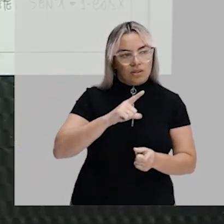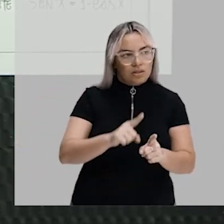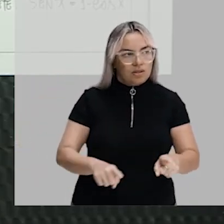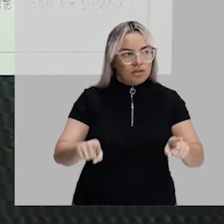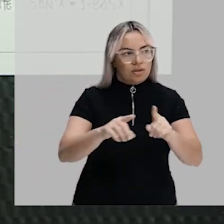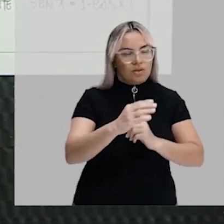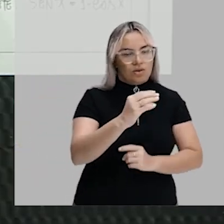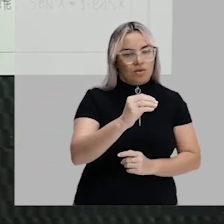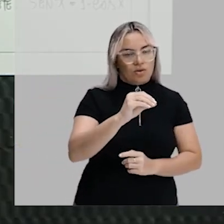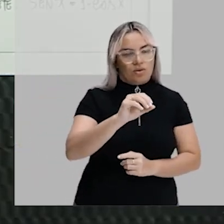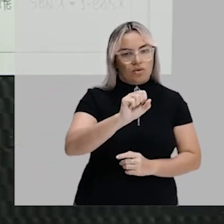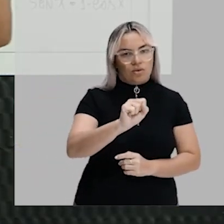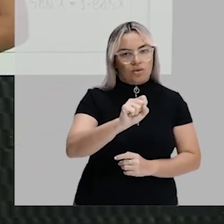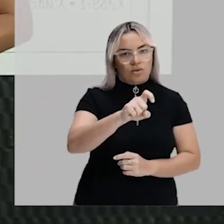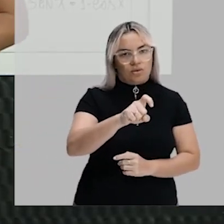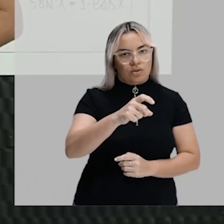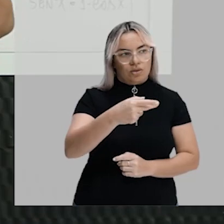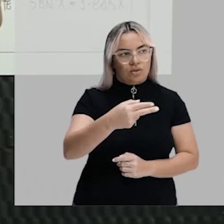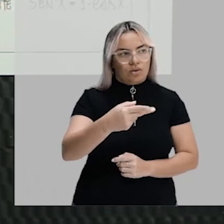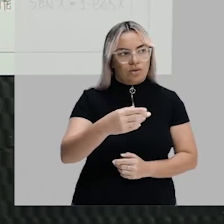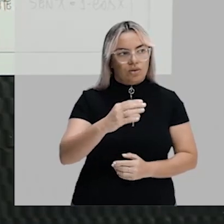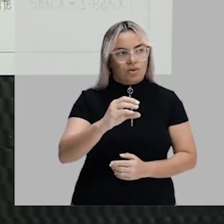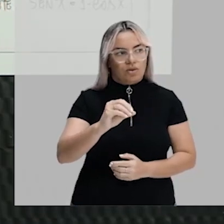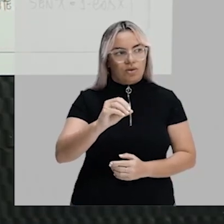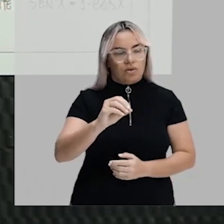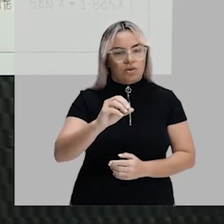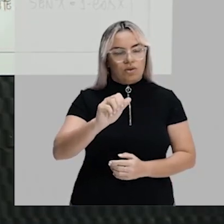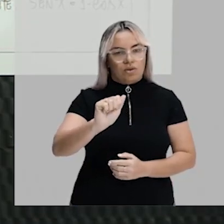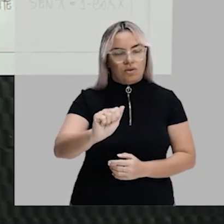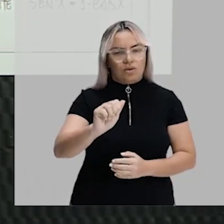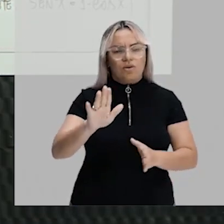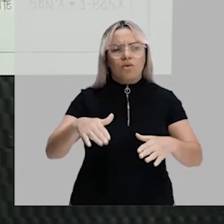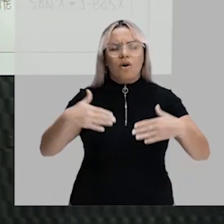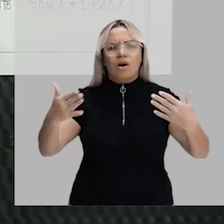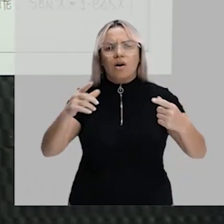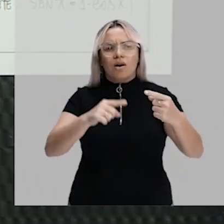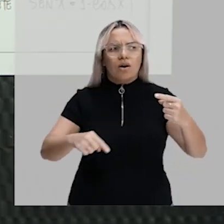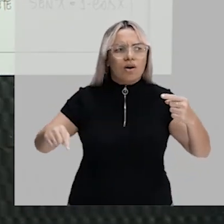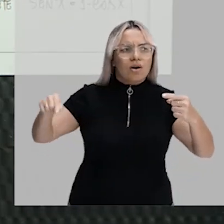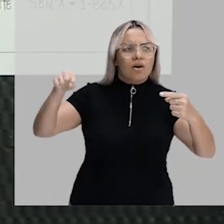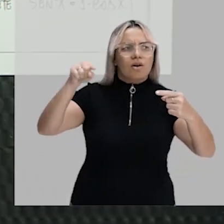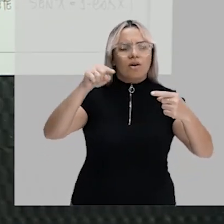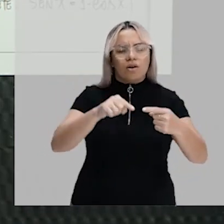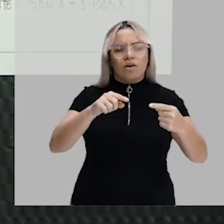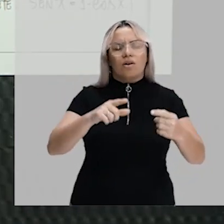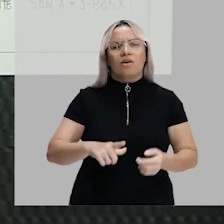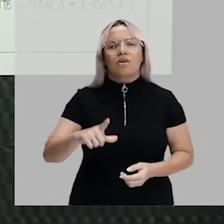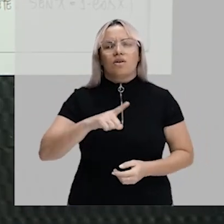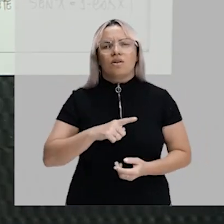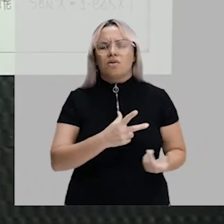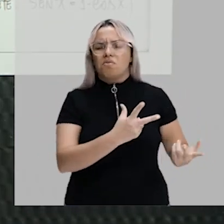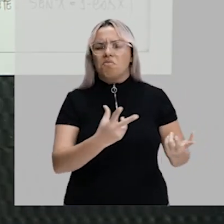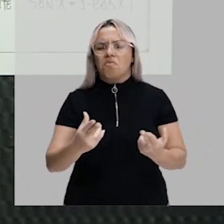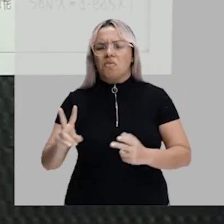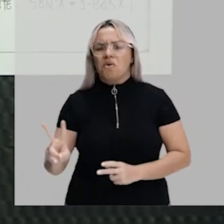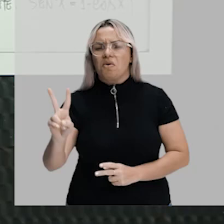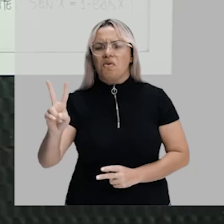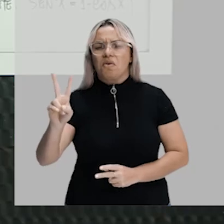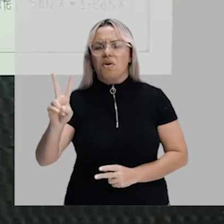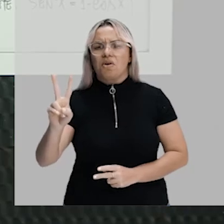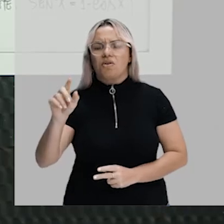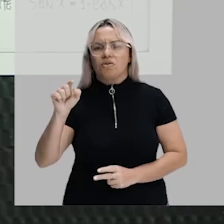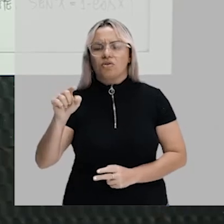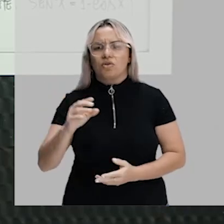arco Alfa que Arcos são esses que tem o mesmo valor de cosseno os arcos Alfa + k x 2